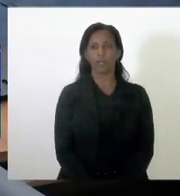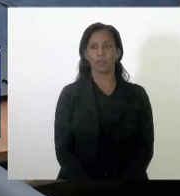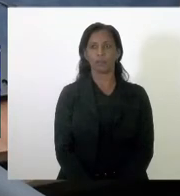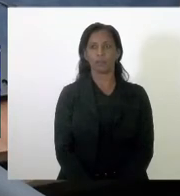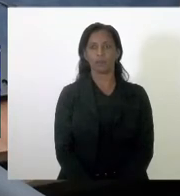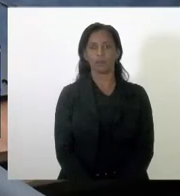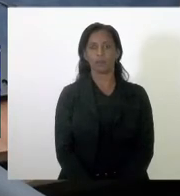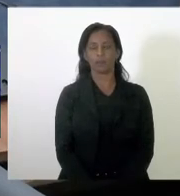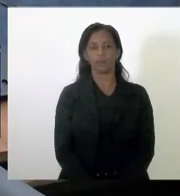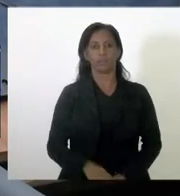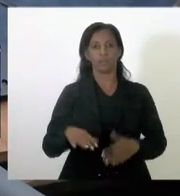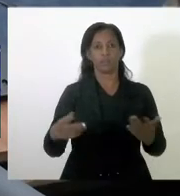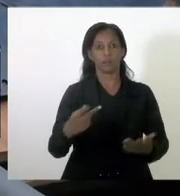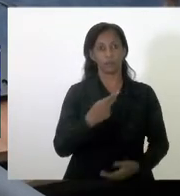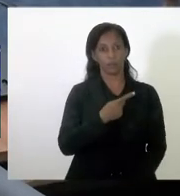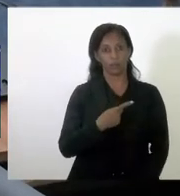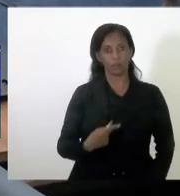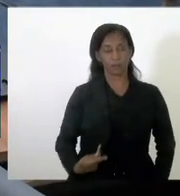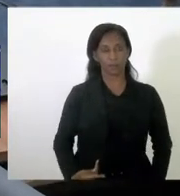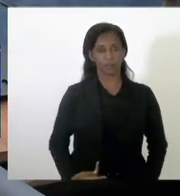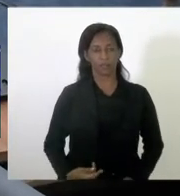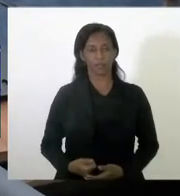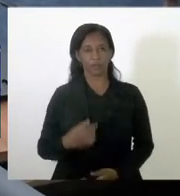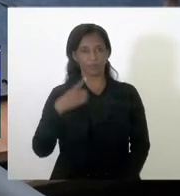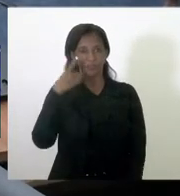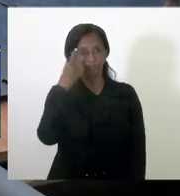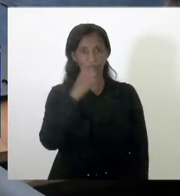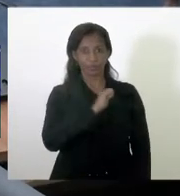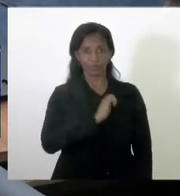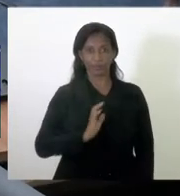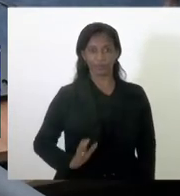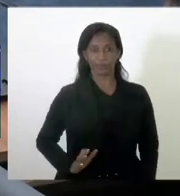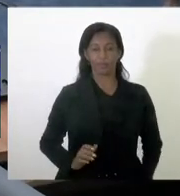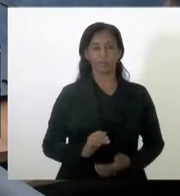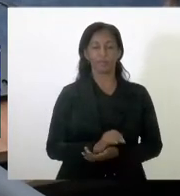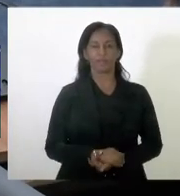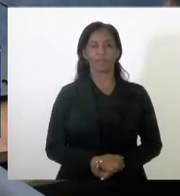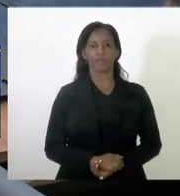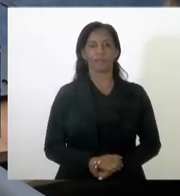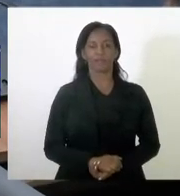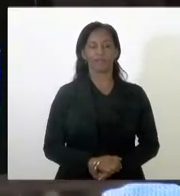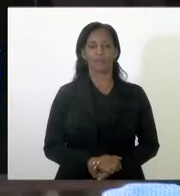Senhor presidente, deputado André Siciliano,